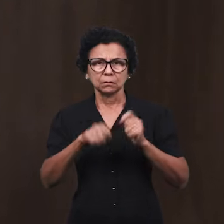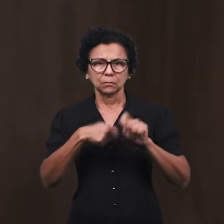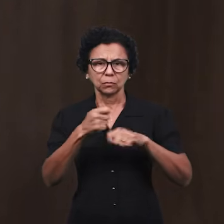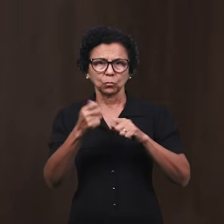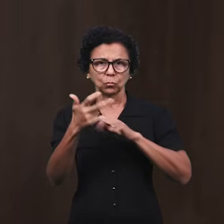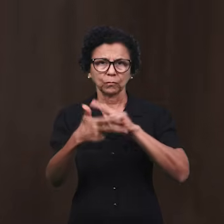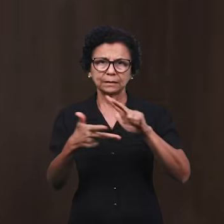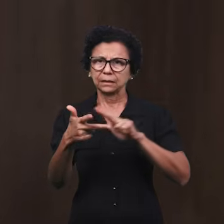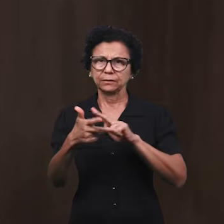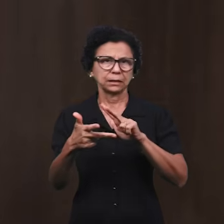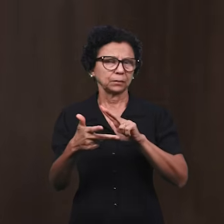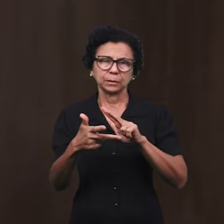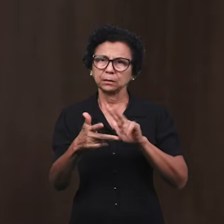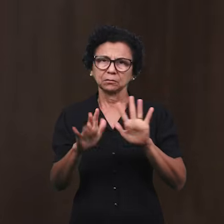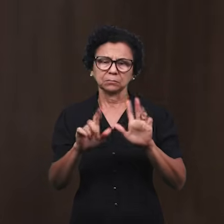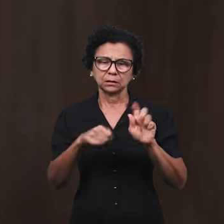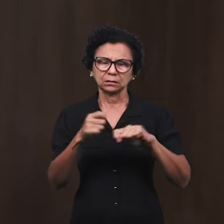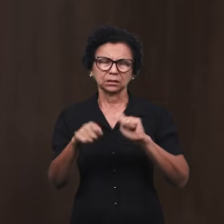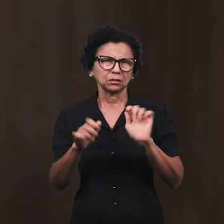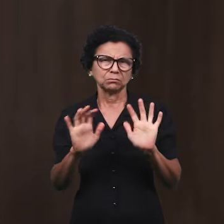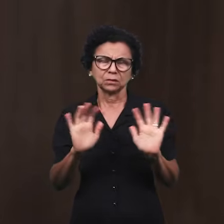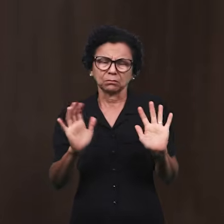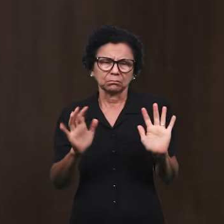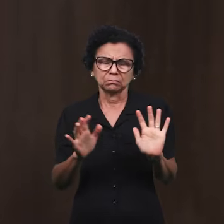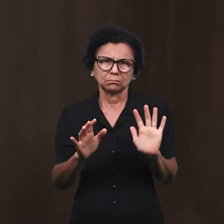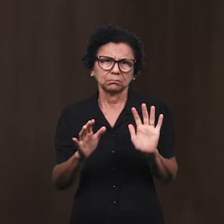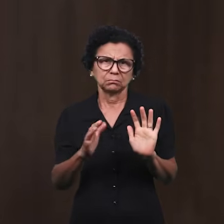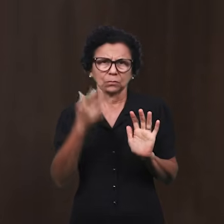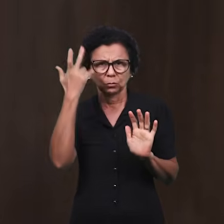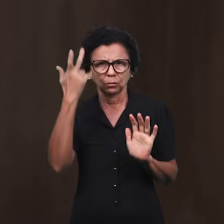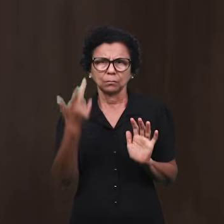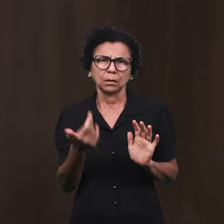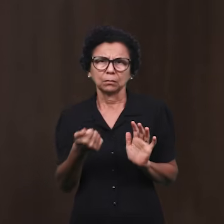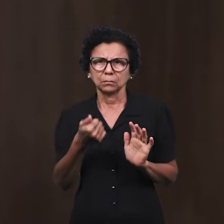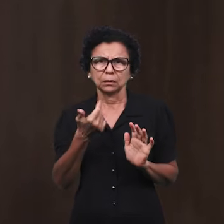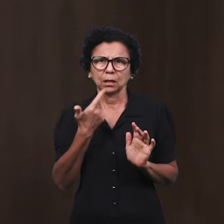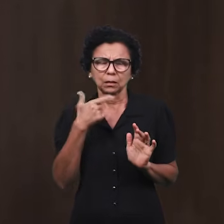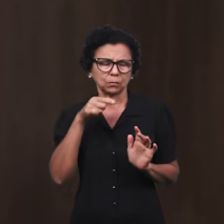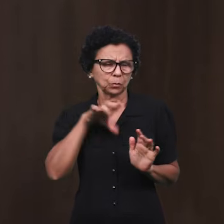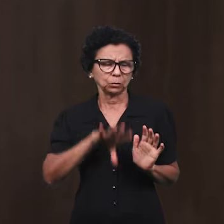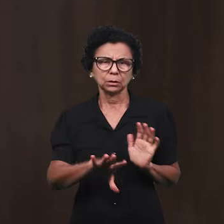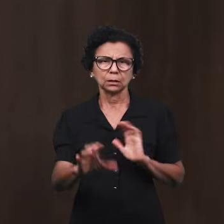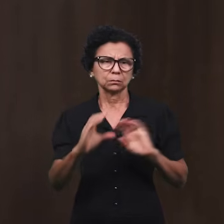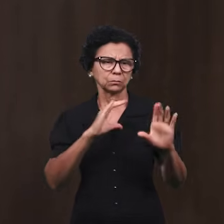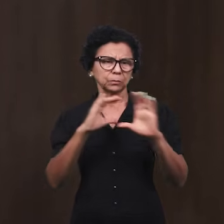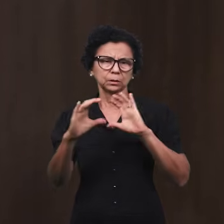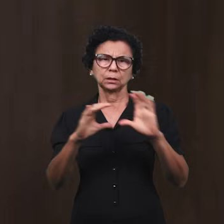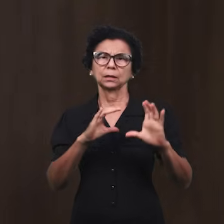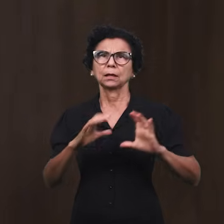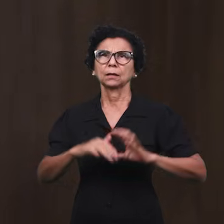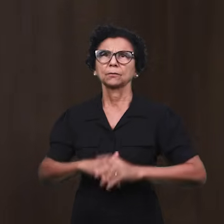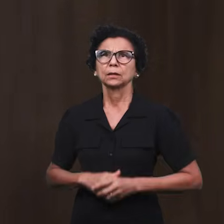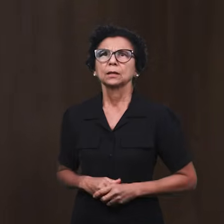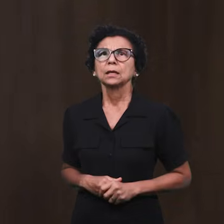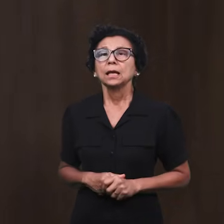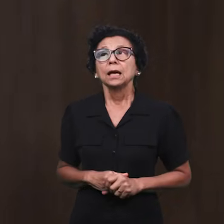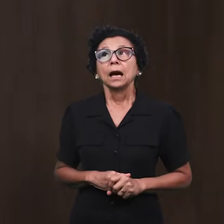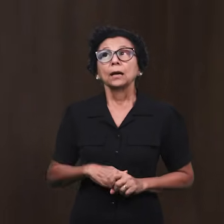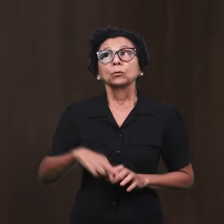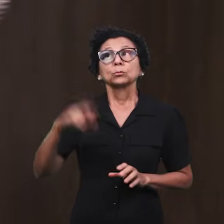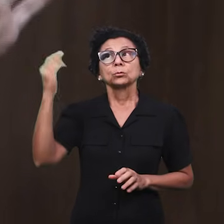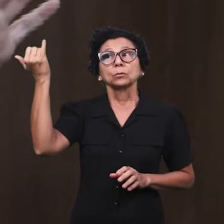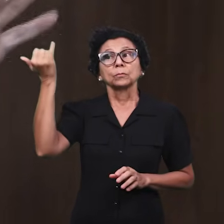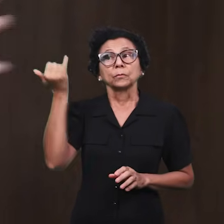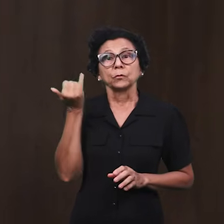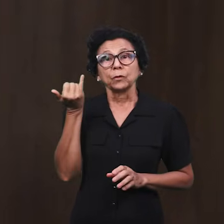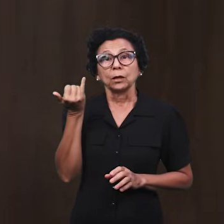o senhor começou a falar comigo, isso foi um tempo depois que passou a oficina, quando o senhor começou a falar comigo que ia me levar para o Mané de Domingos Martins, aí eu entrei em pânico,